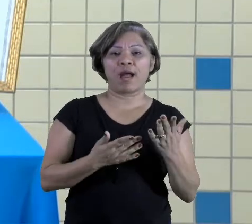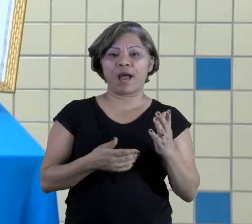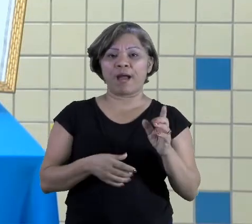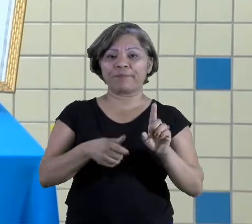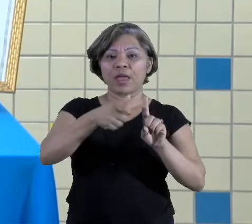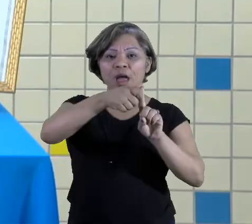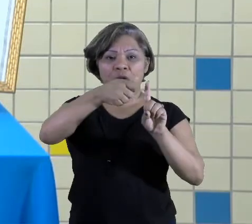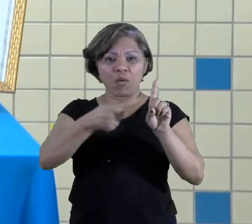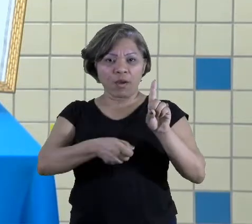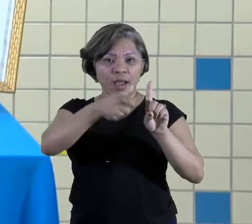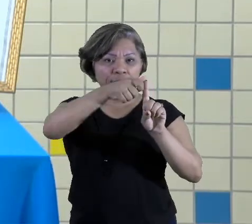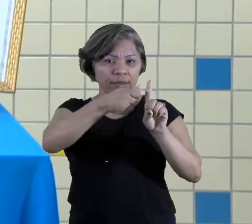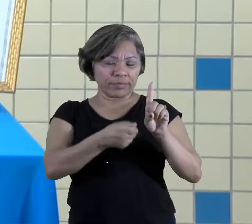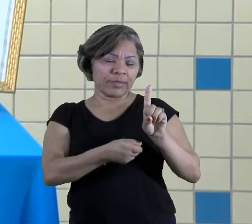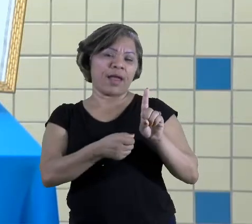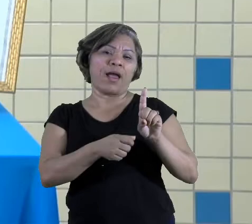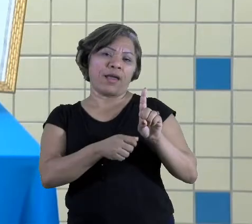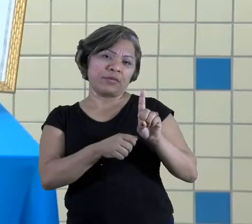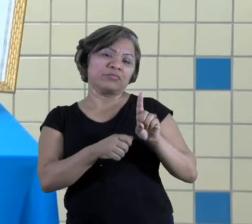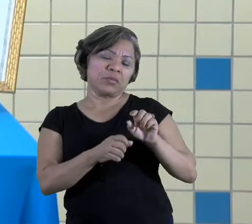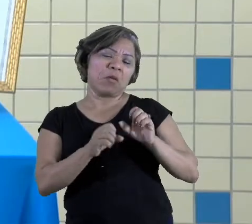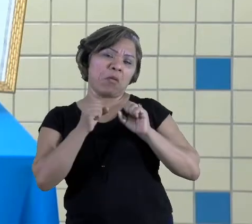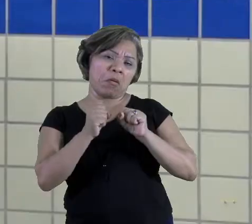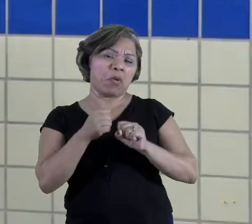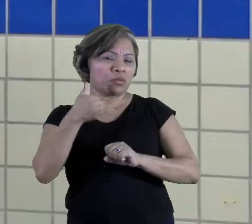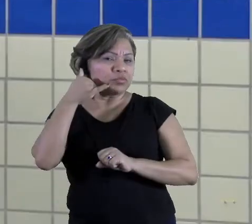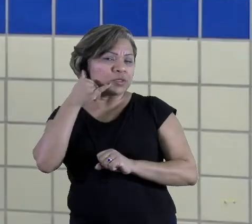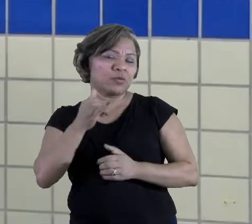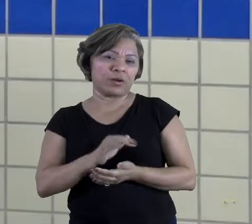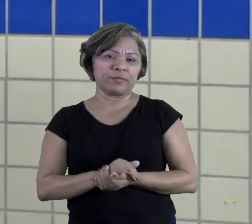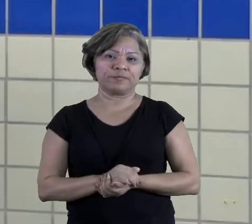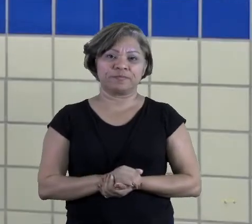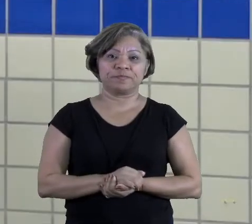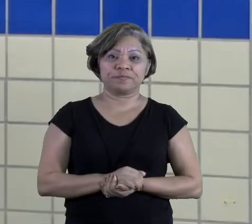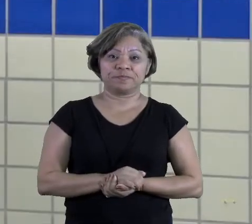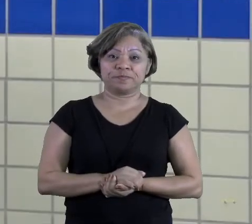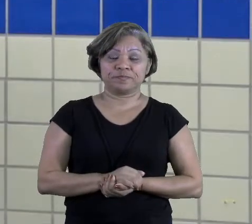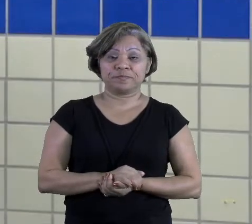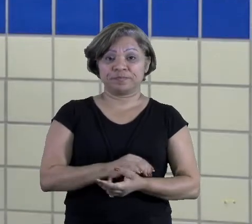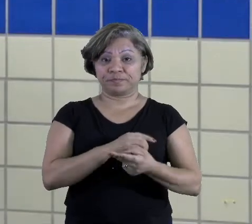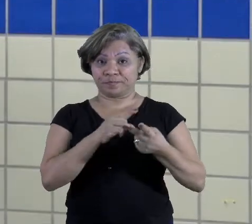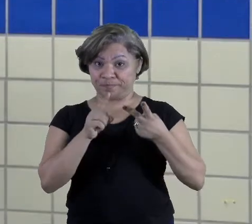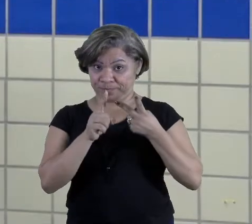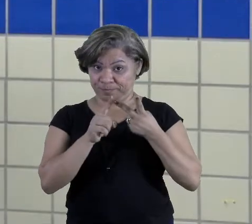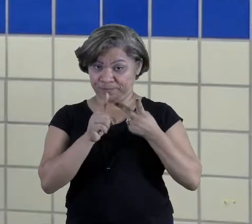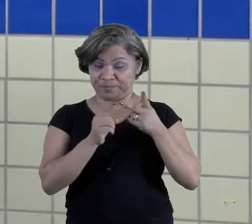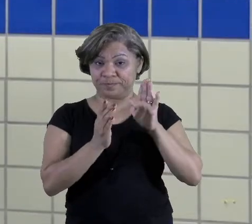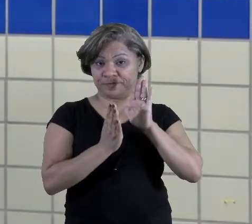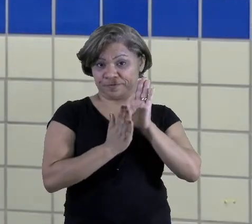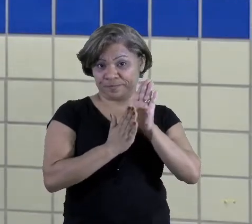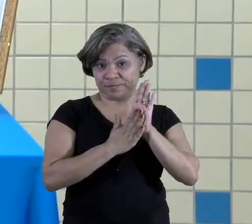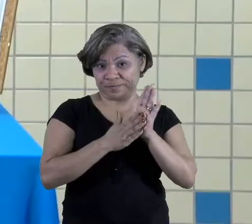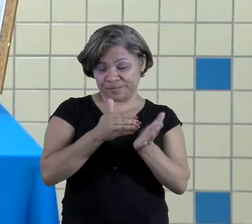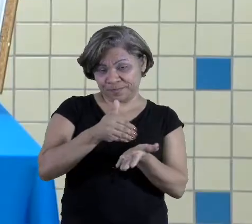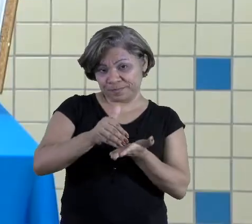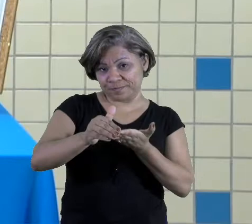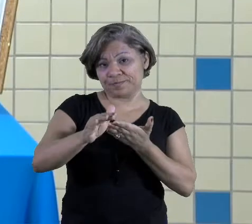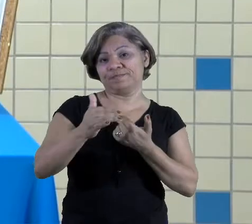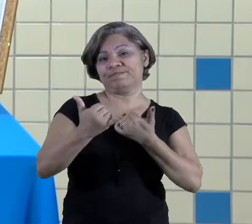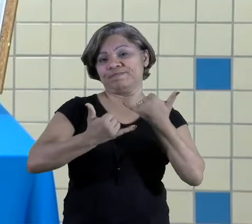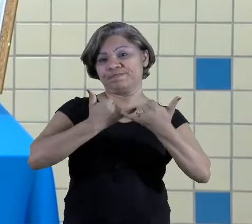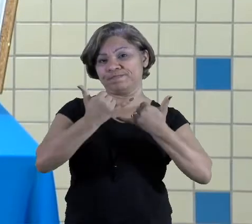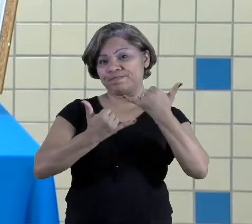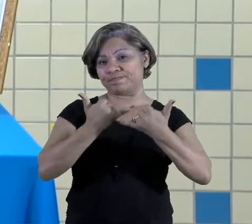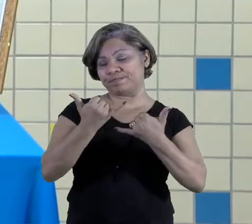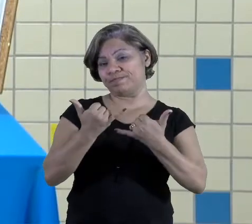o calendário do celular. Na nossa segunda proposta, nós vamos continuar brincando. A nossa